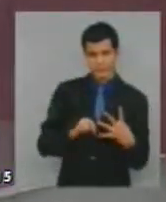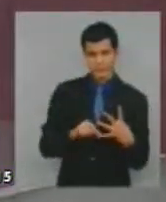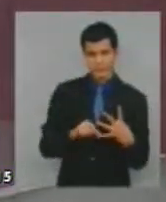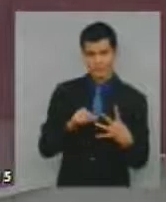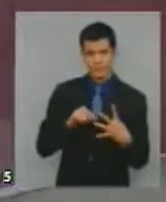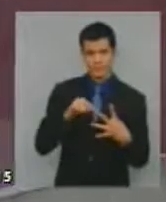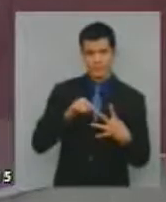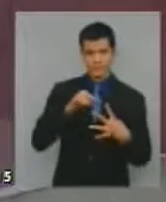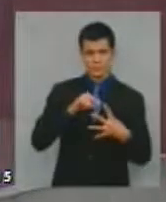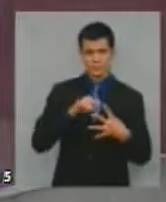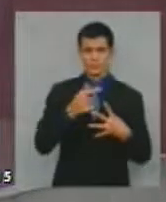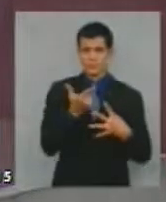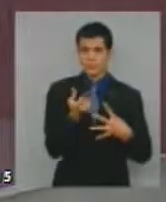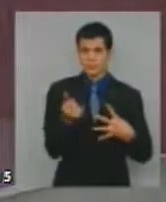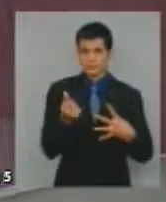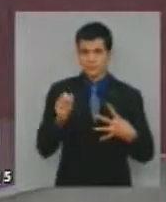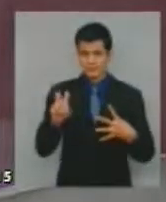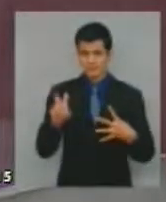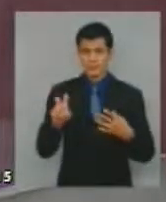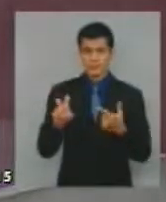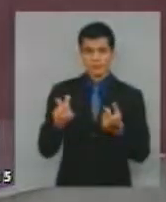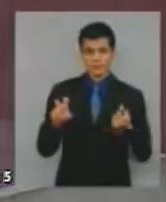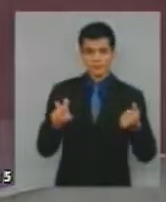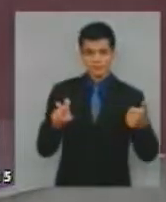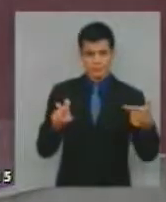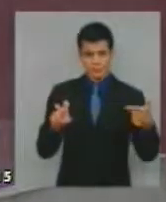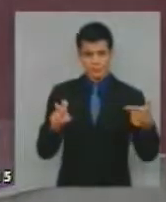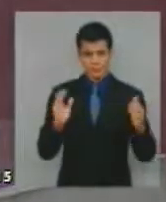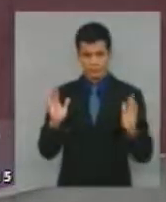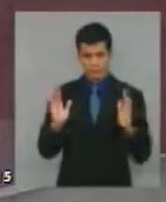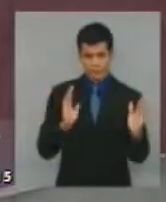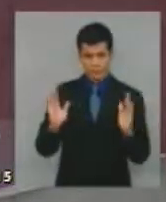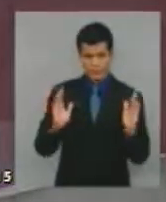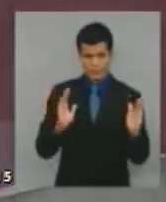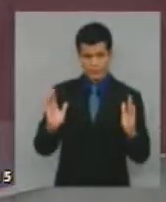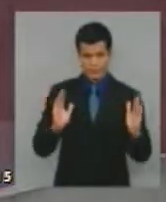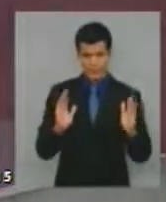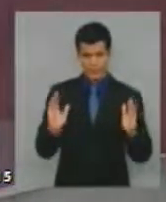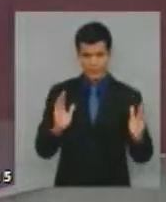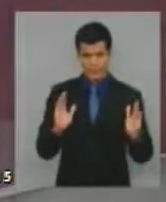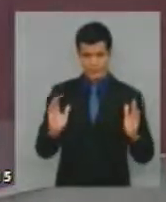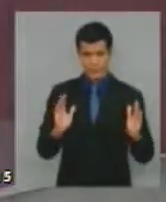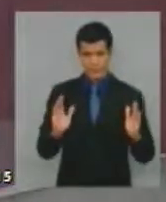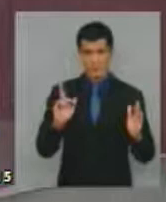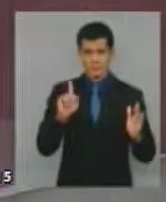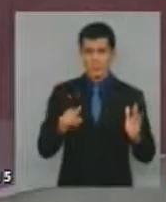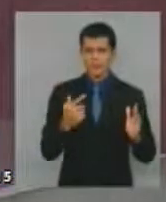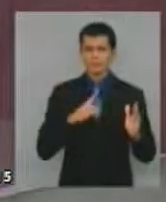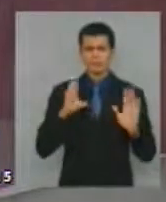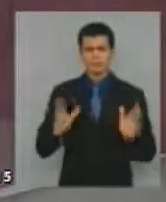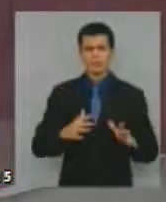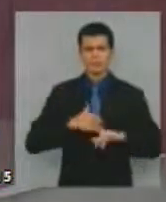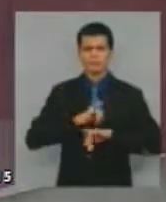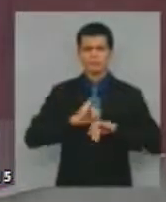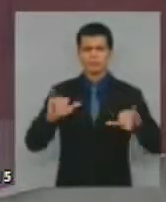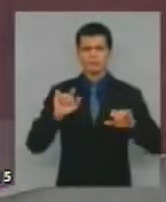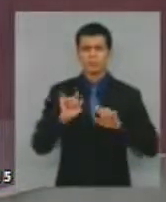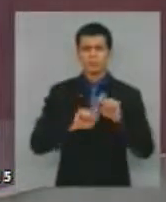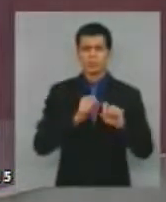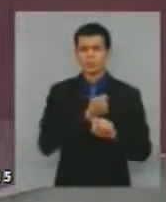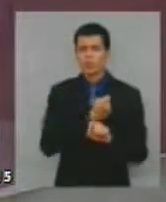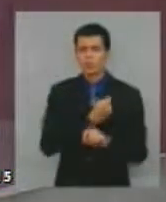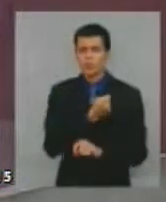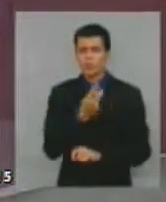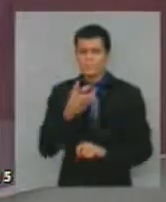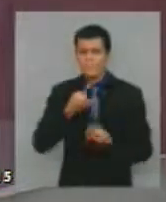entre 2005 e 2012. O que era um indicador já muito alto de homicídio,